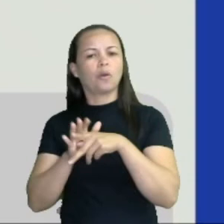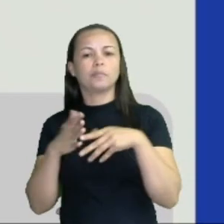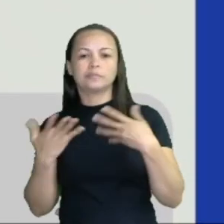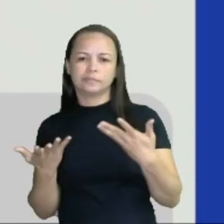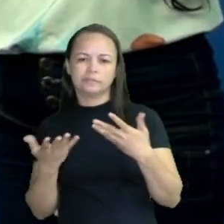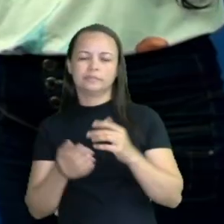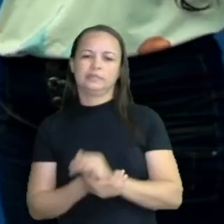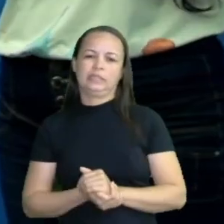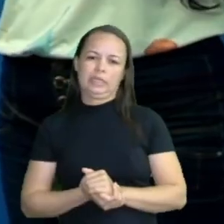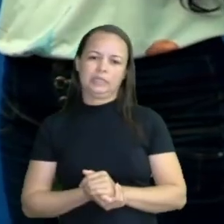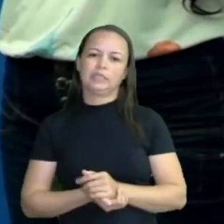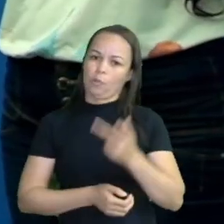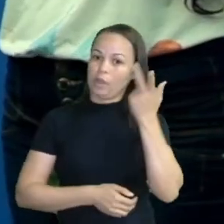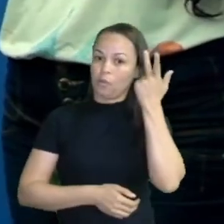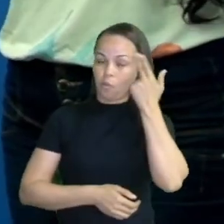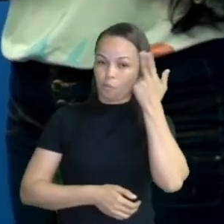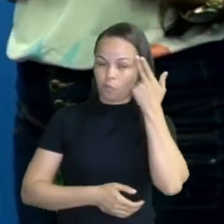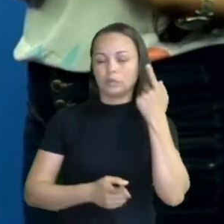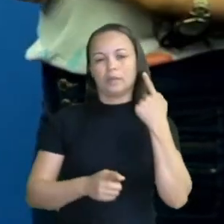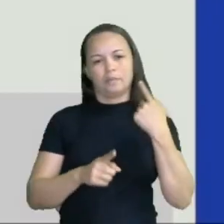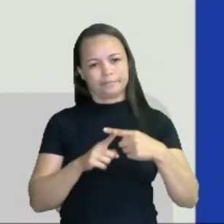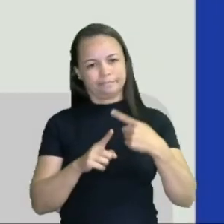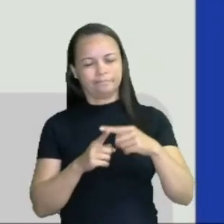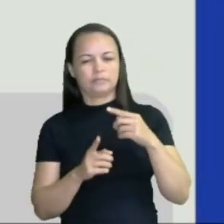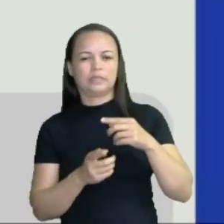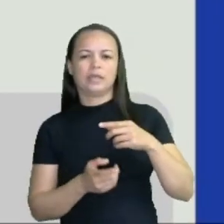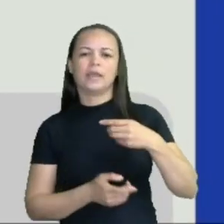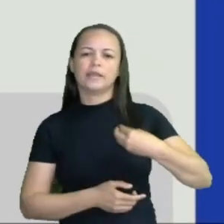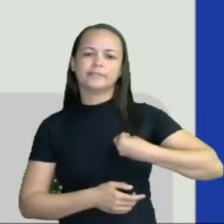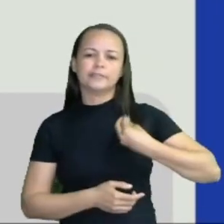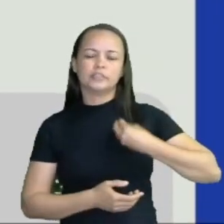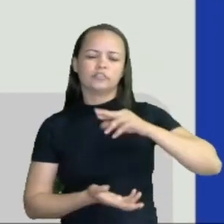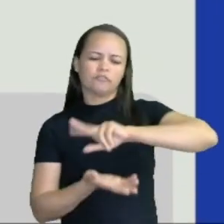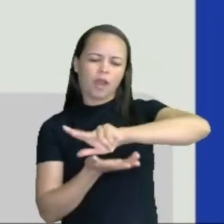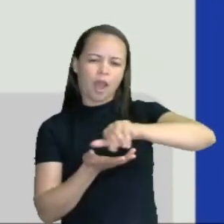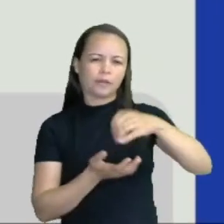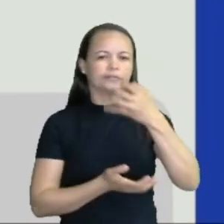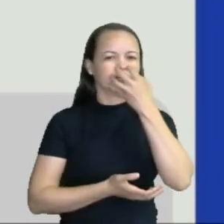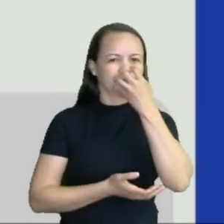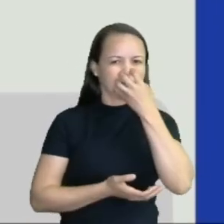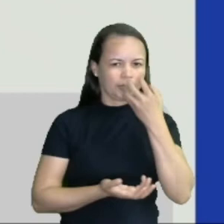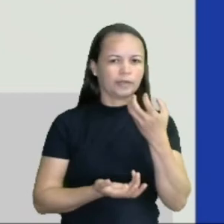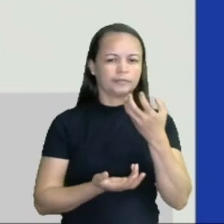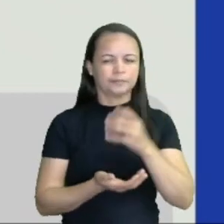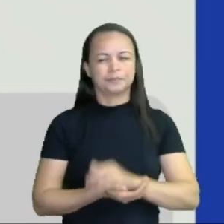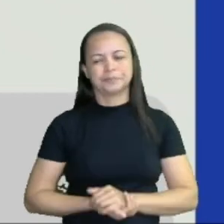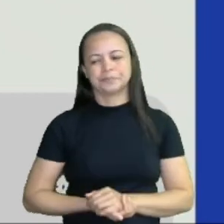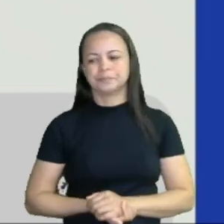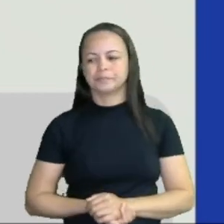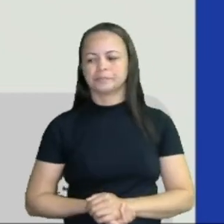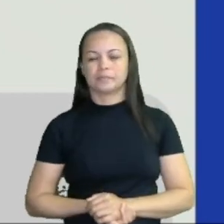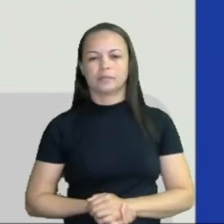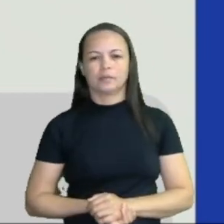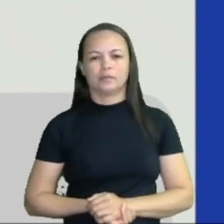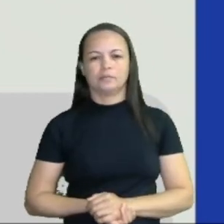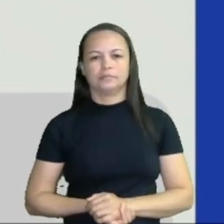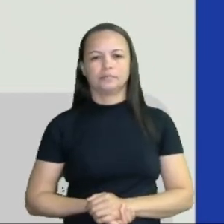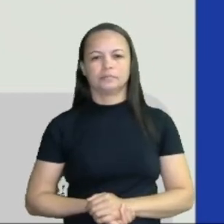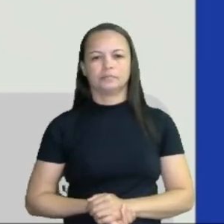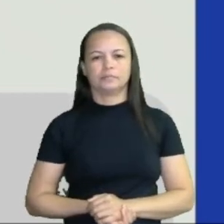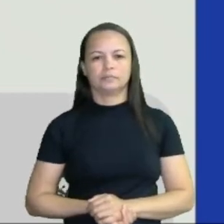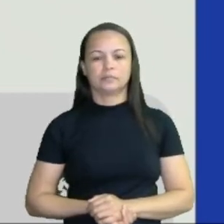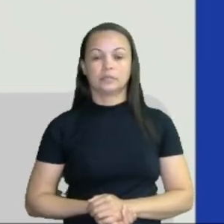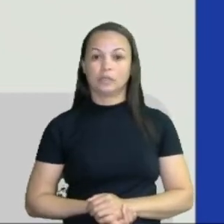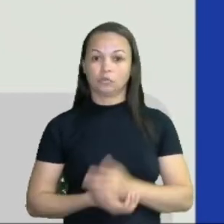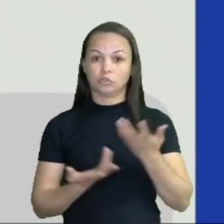existem diversos cães, né? Diversos cachorros. E diversos cães. E